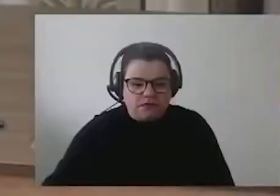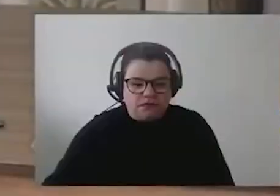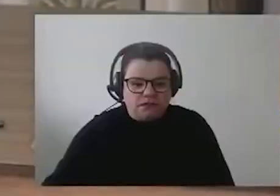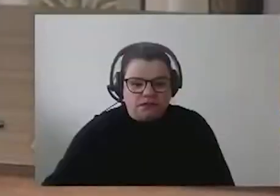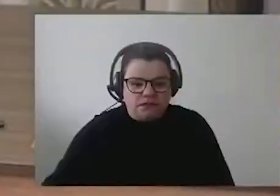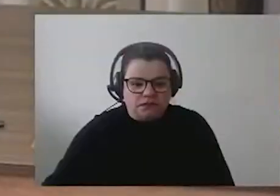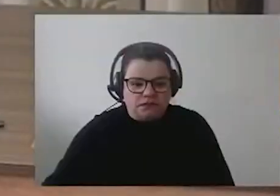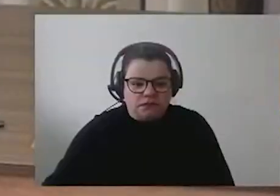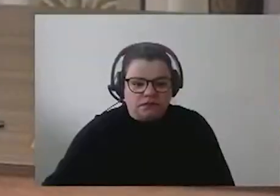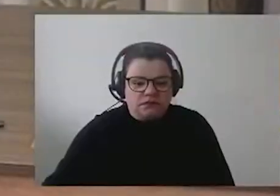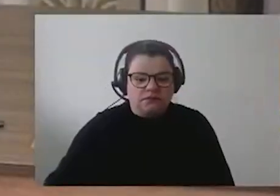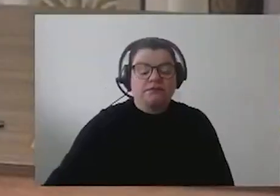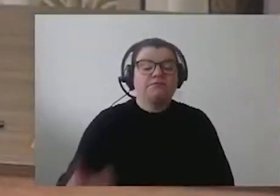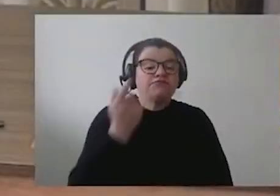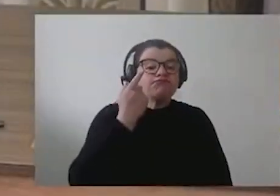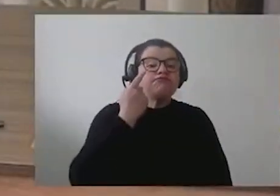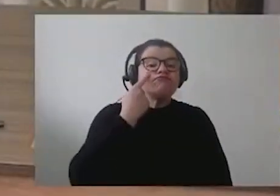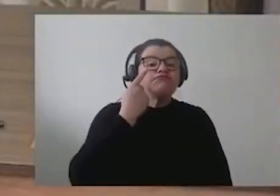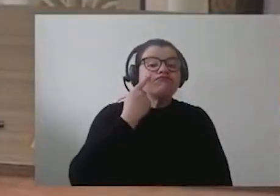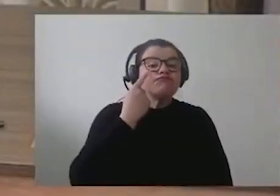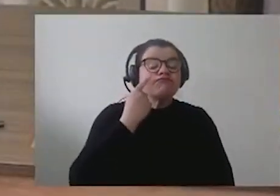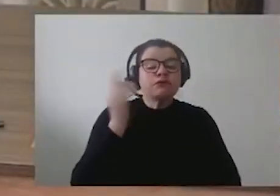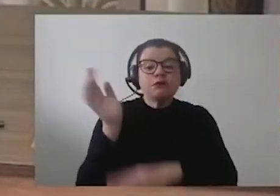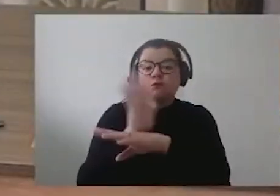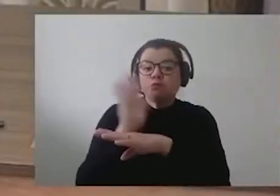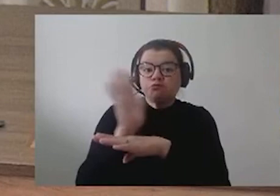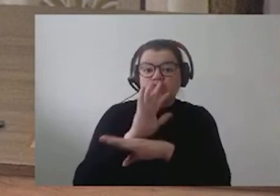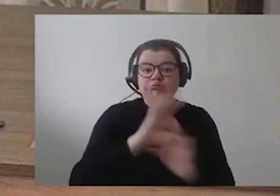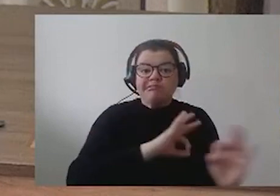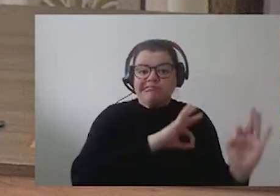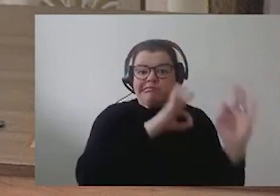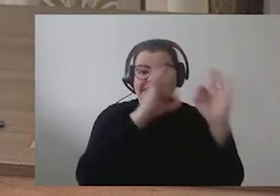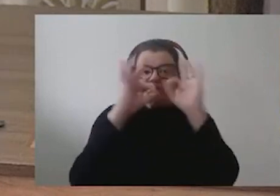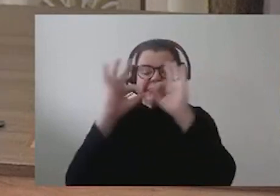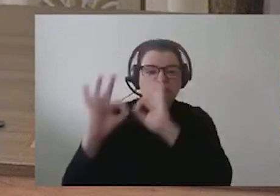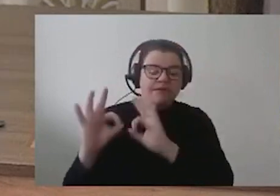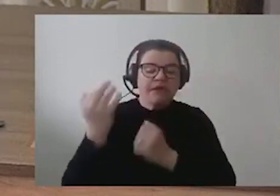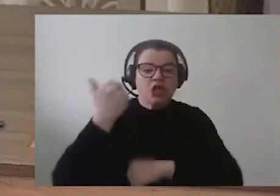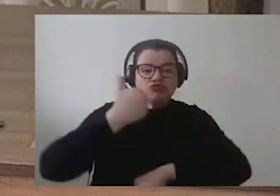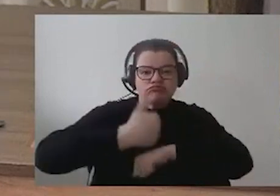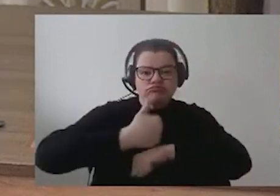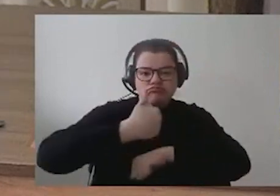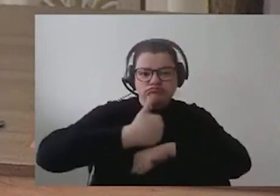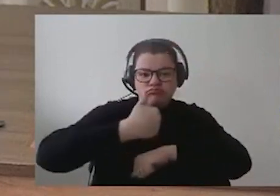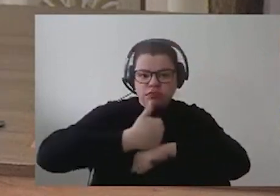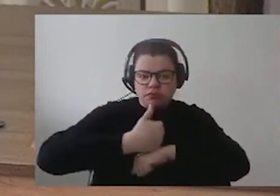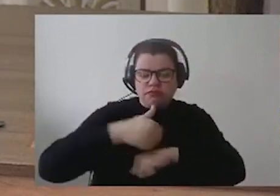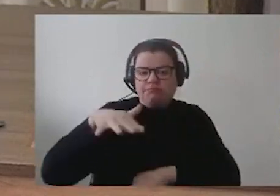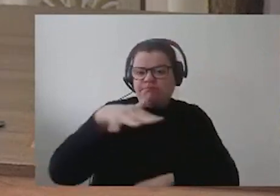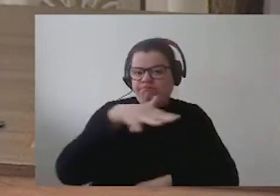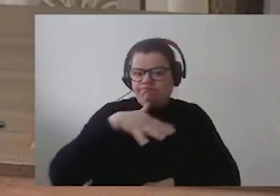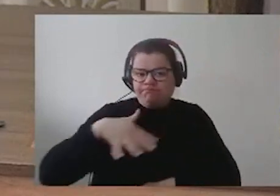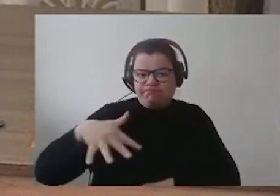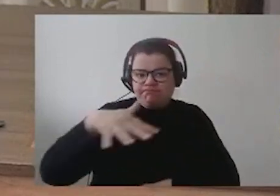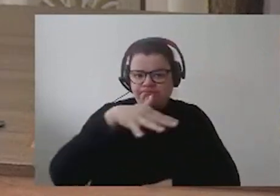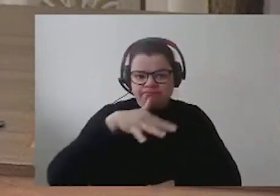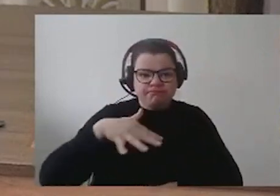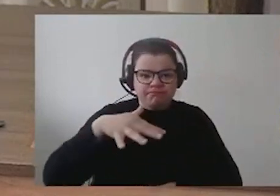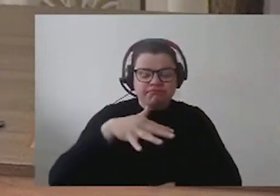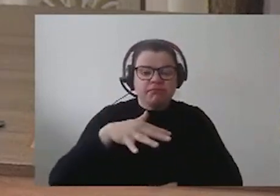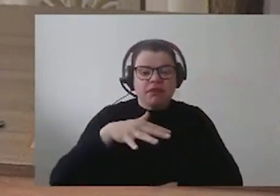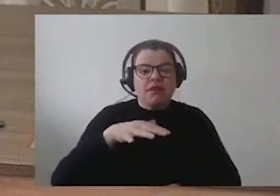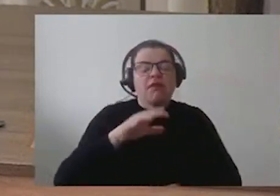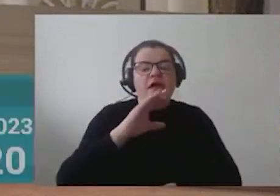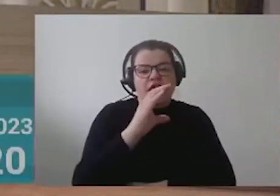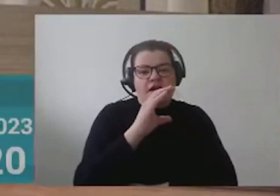Vocês viram aí no vídeo, o Narciso Douro, que é o diretor da regional Cajuru, e também